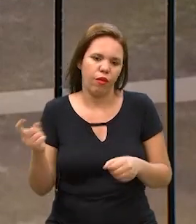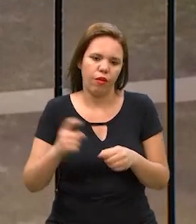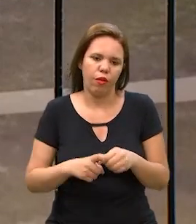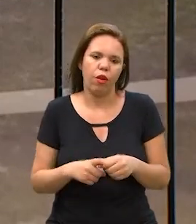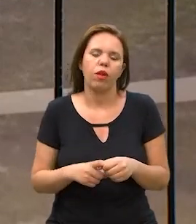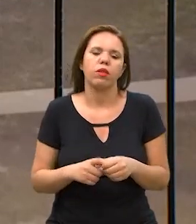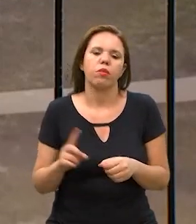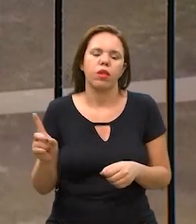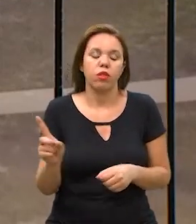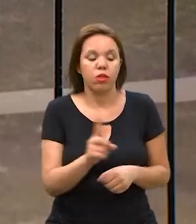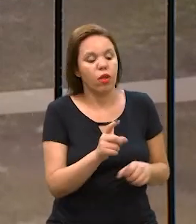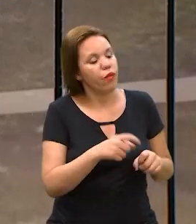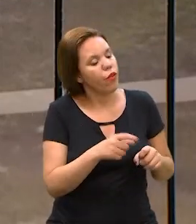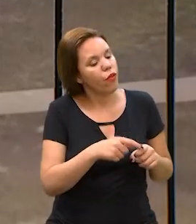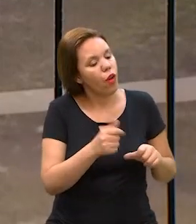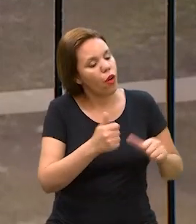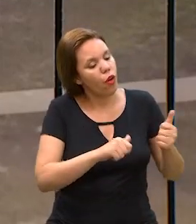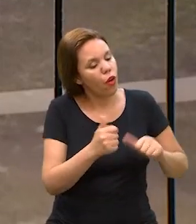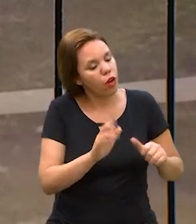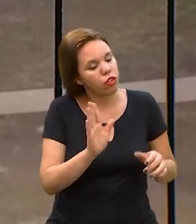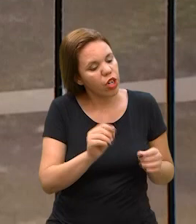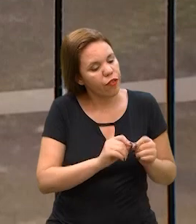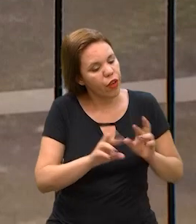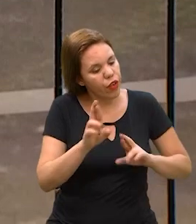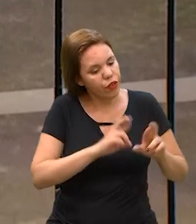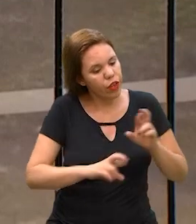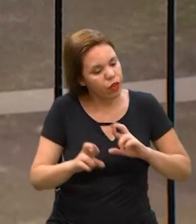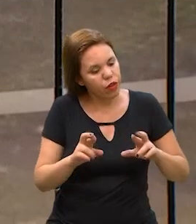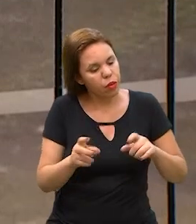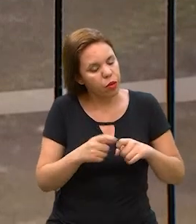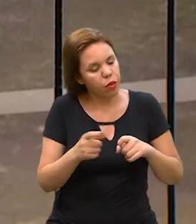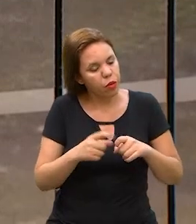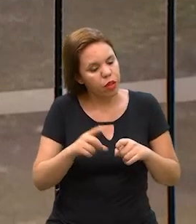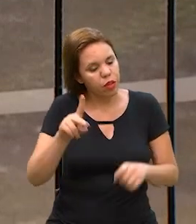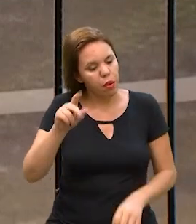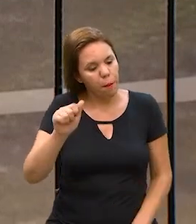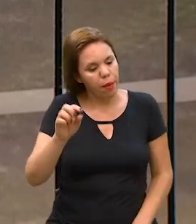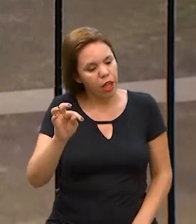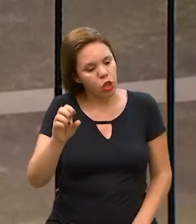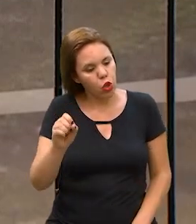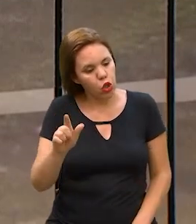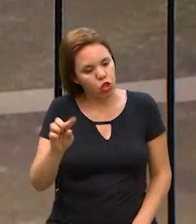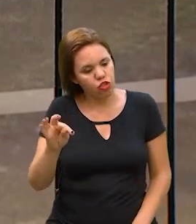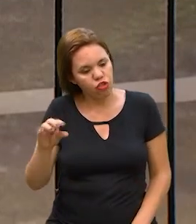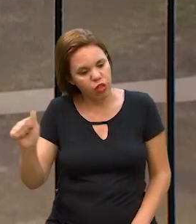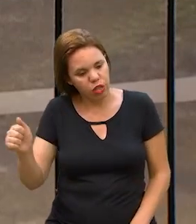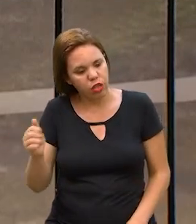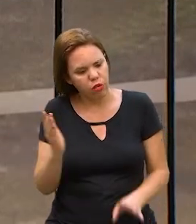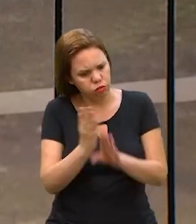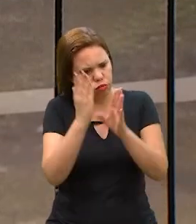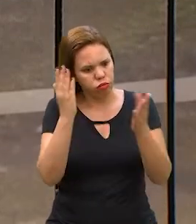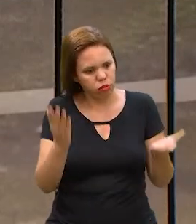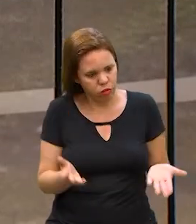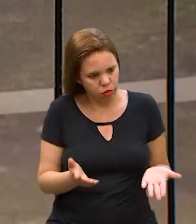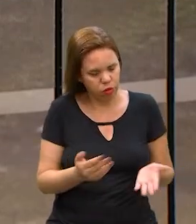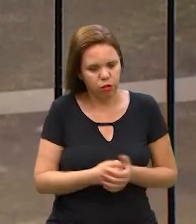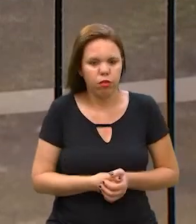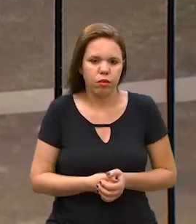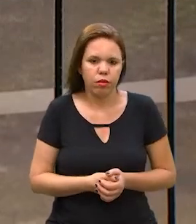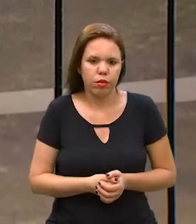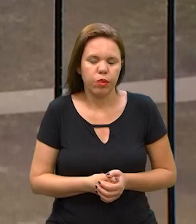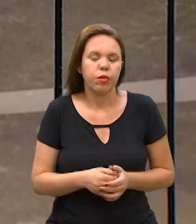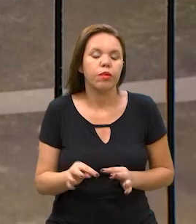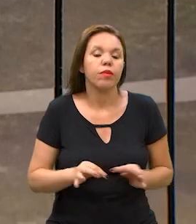do laboratório, o médico analisando o que já foi visto pelo patologista, consegue aí